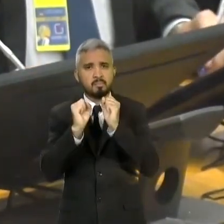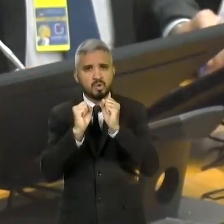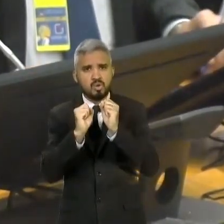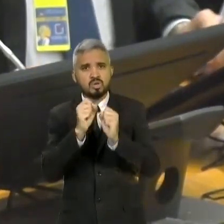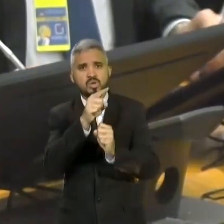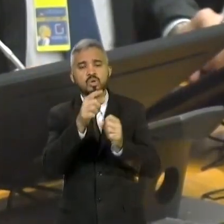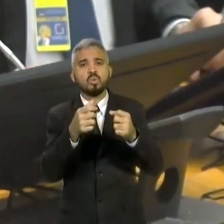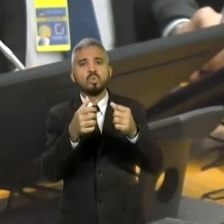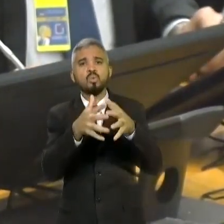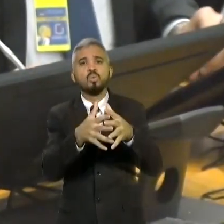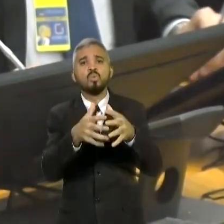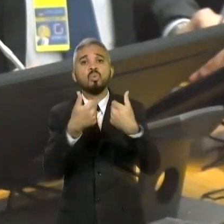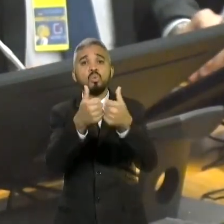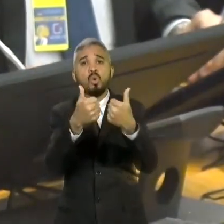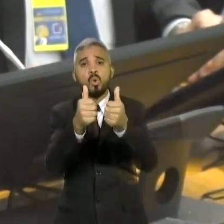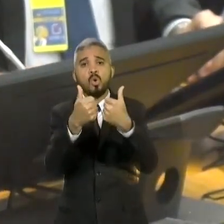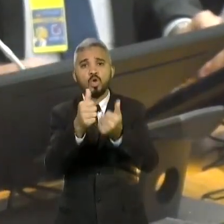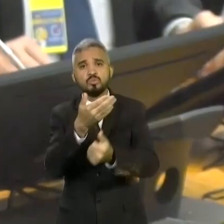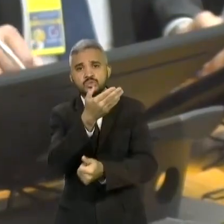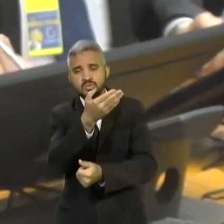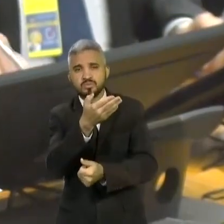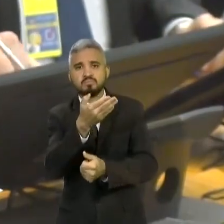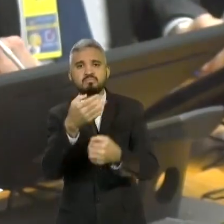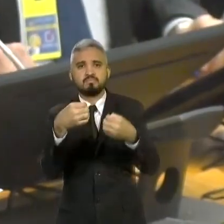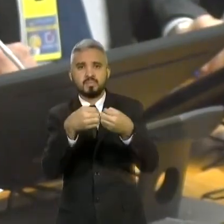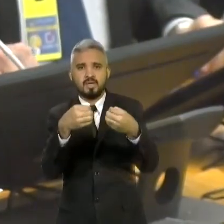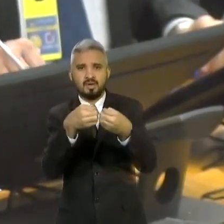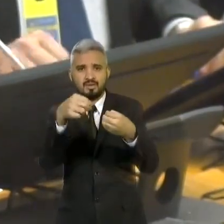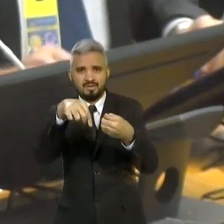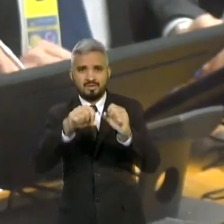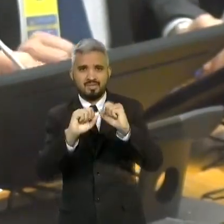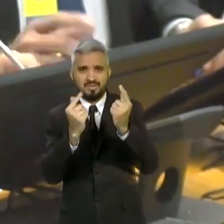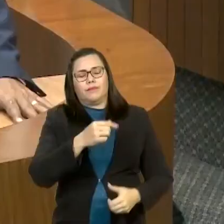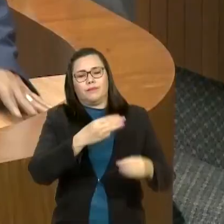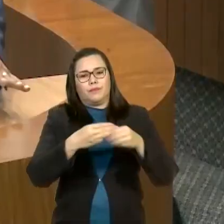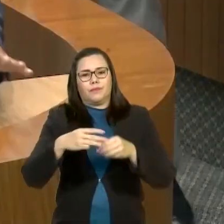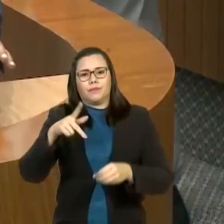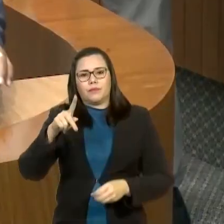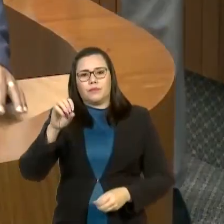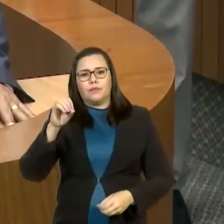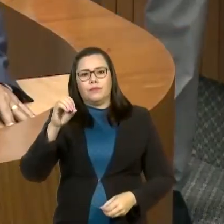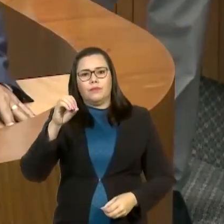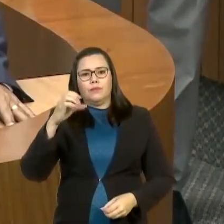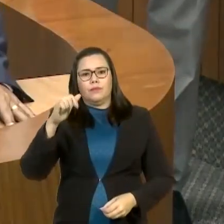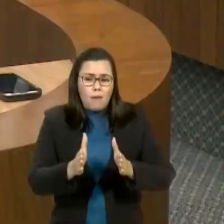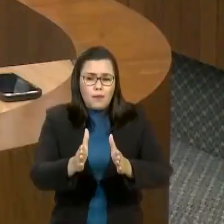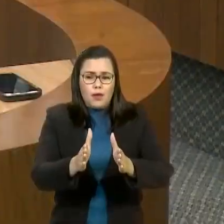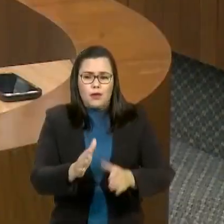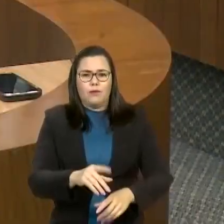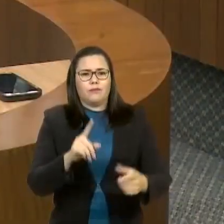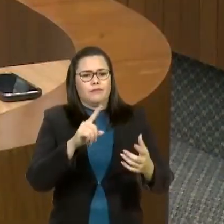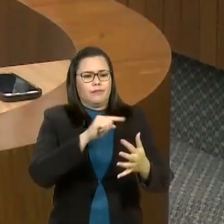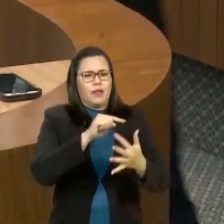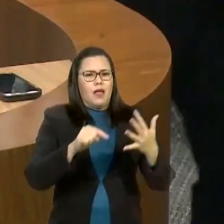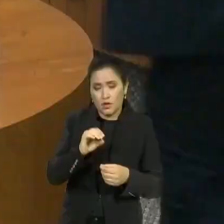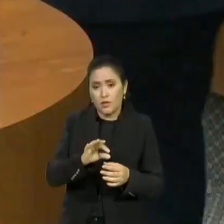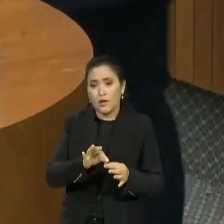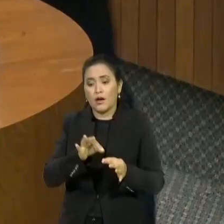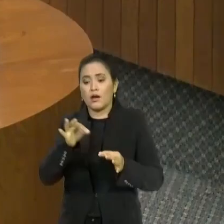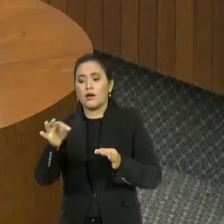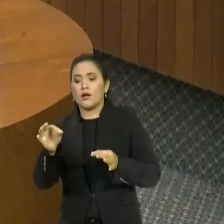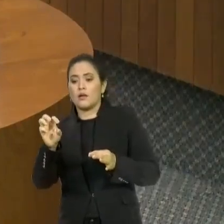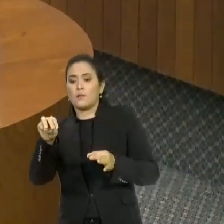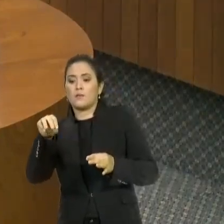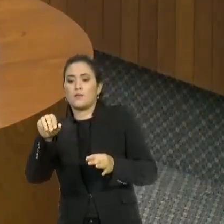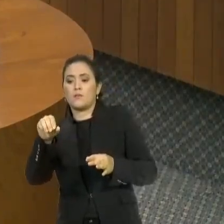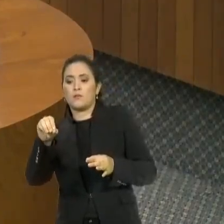aqui na lateral esquerda do plenário para a coleta de doação de sangue. Os deputados também levaram à tribuna a